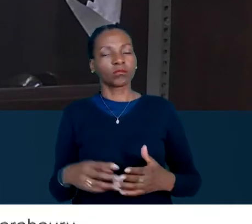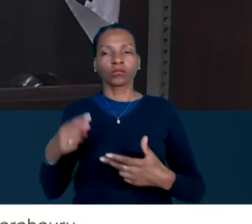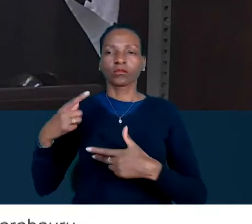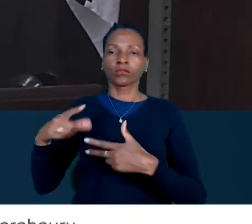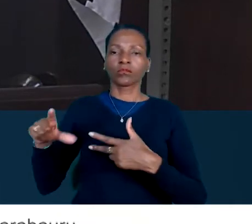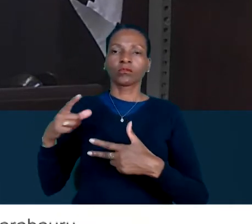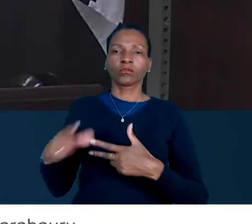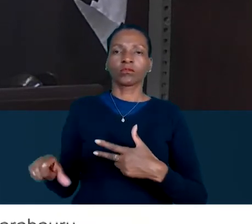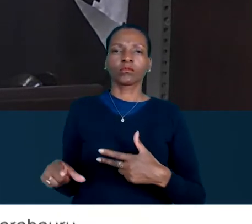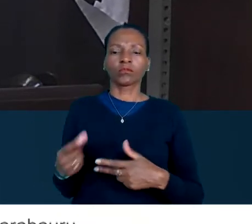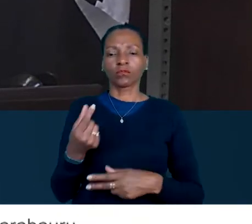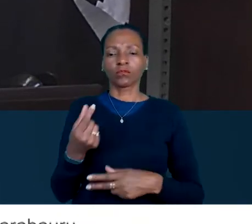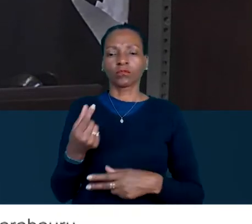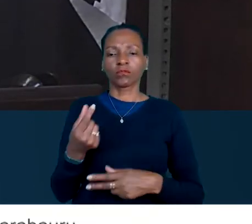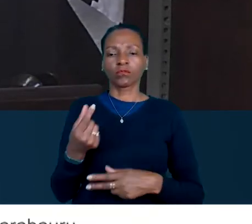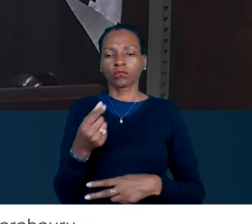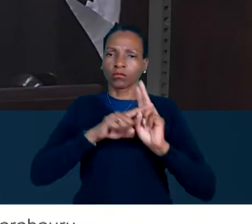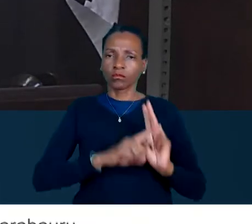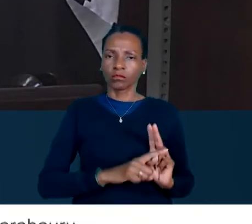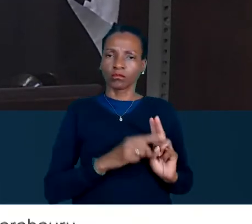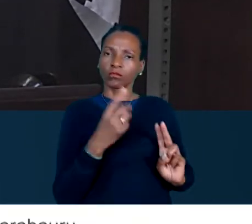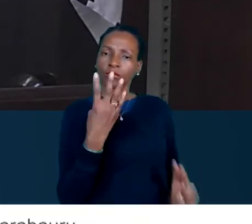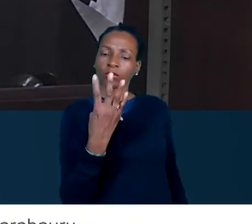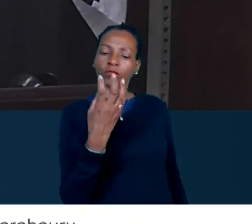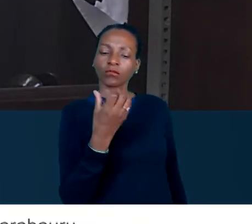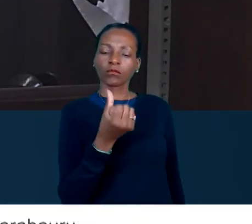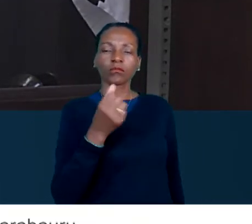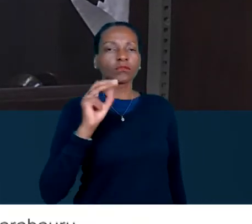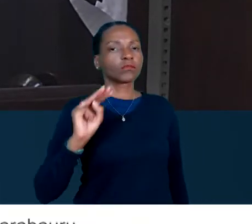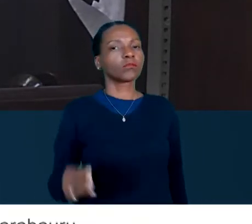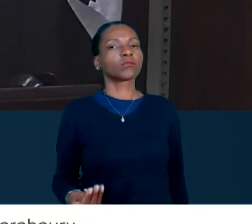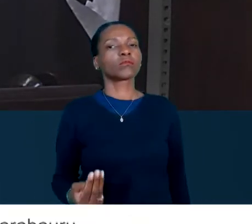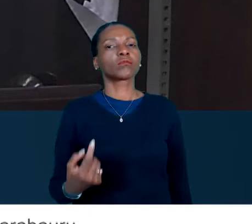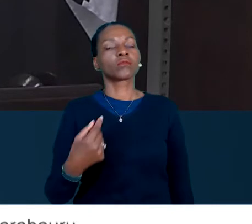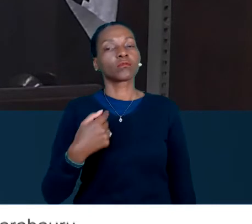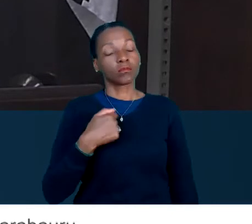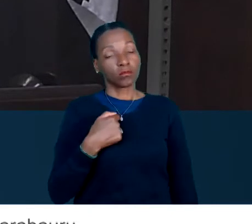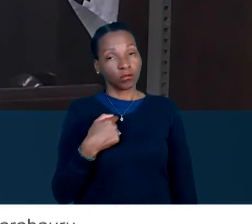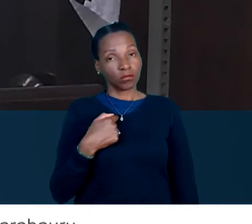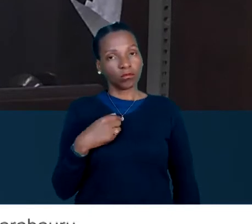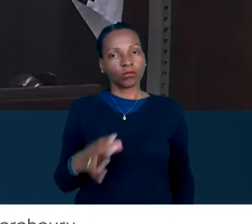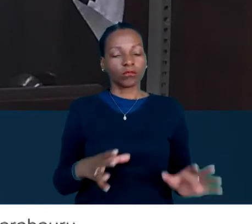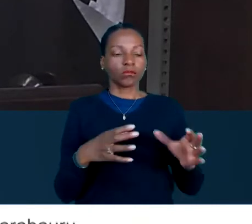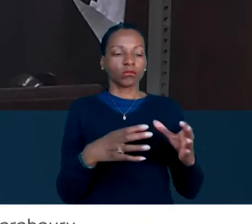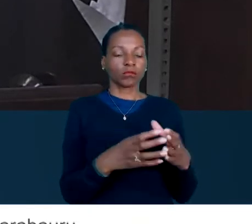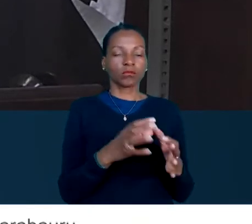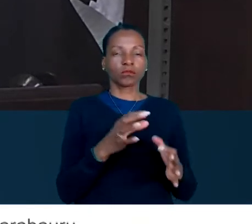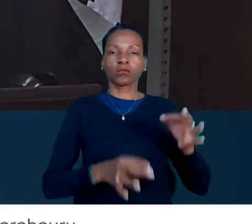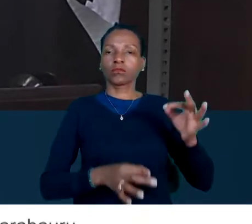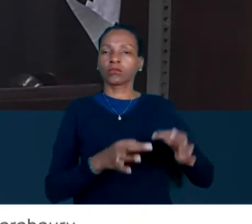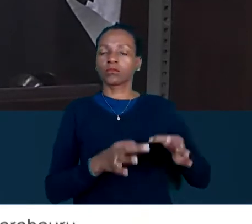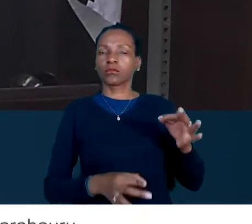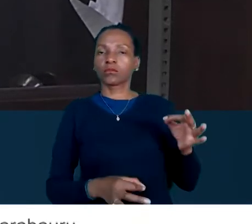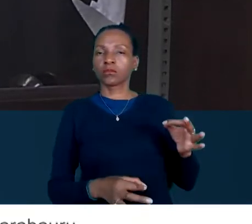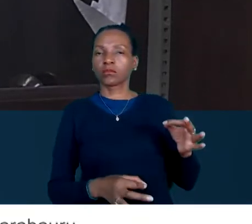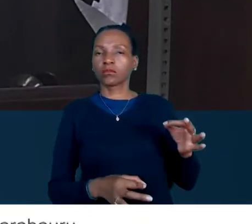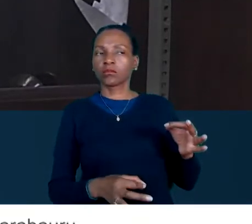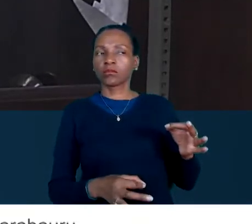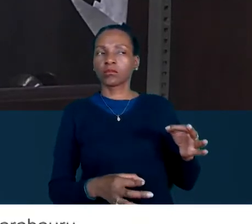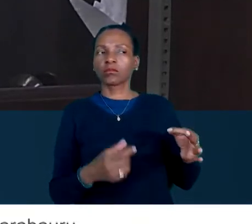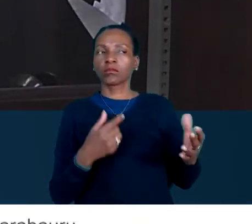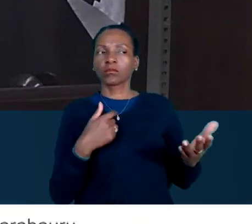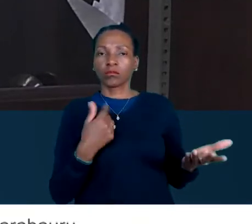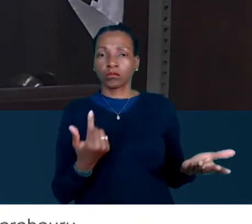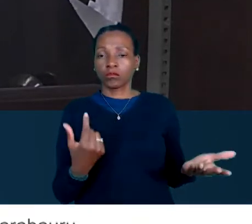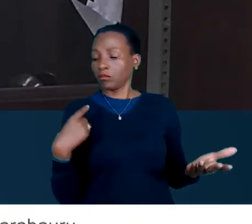milhões e eu na condição de membro da comissão de constituição e justiça que fui na verdade escolhido pelos